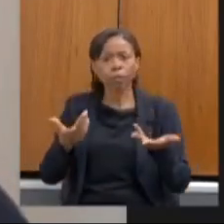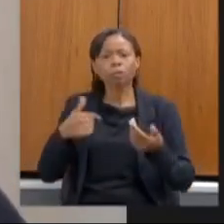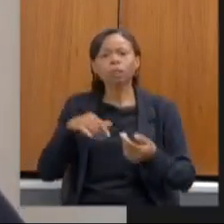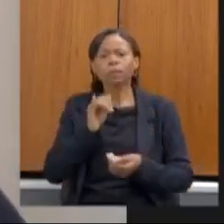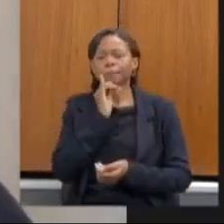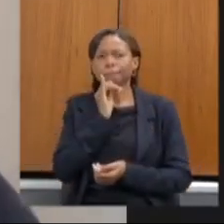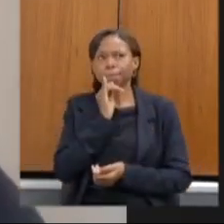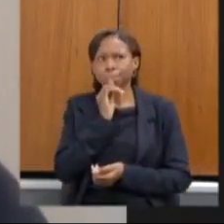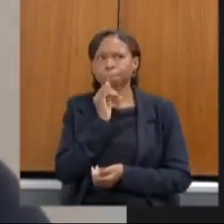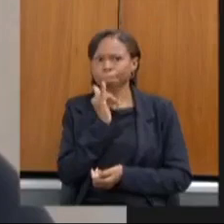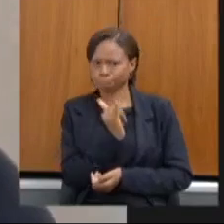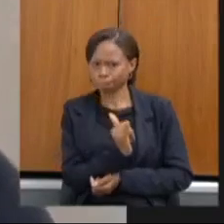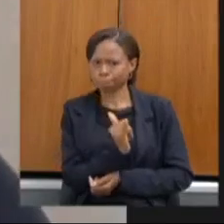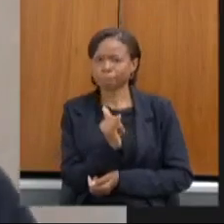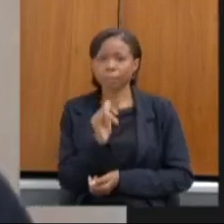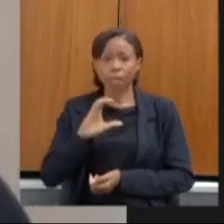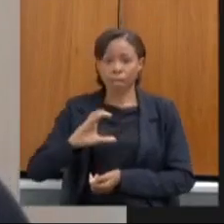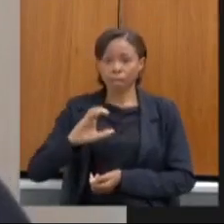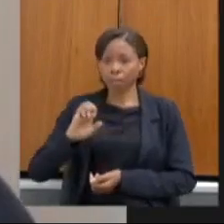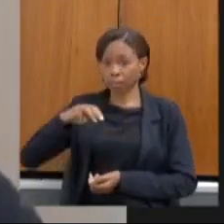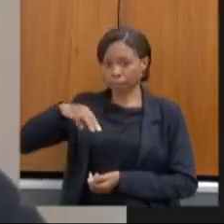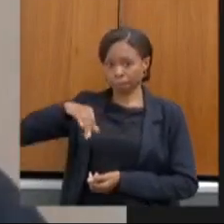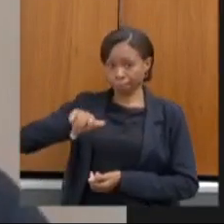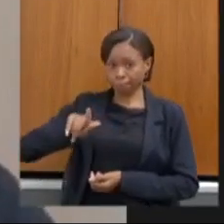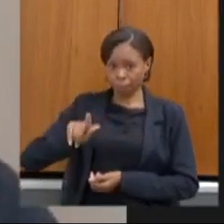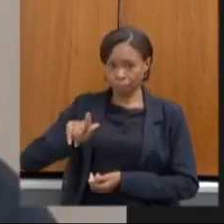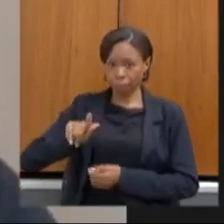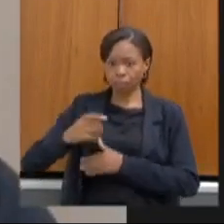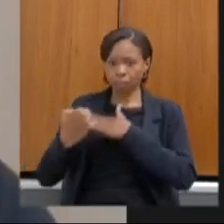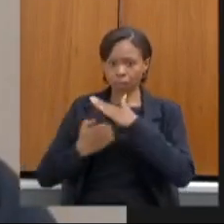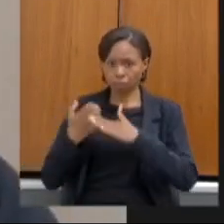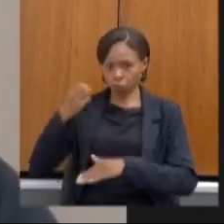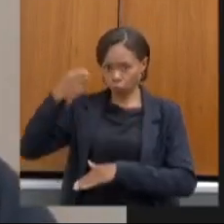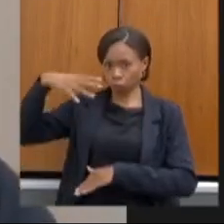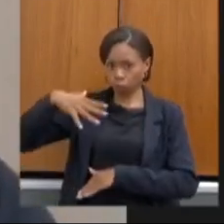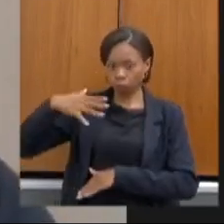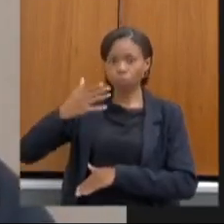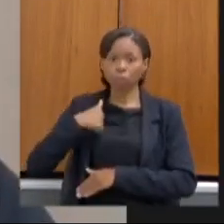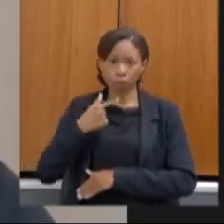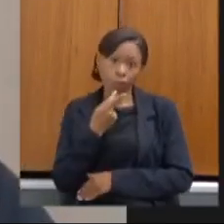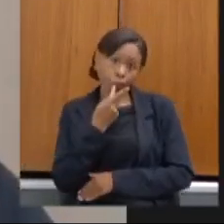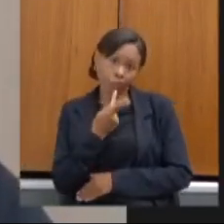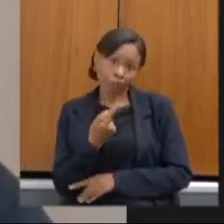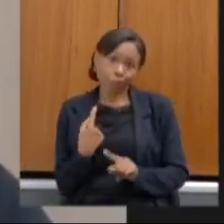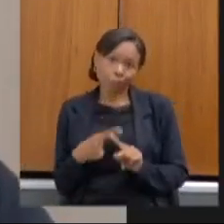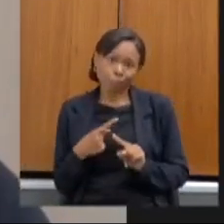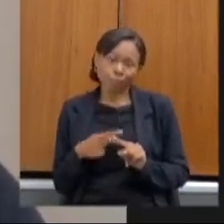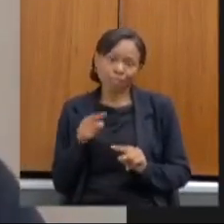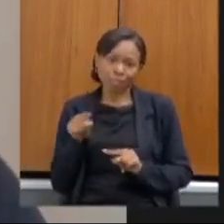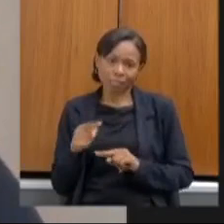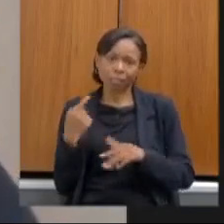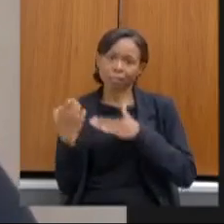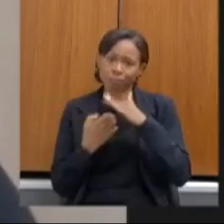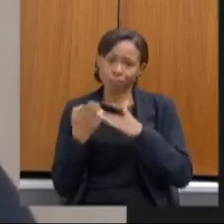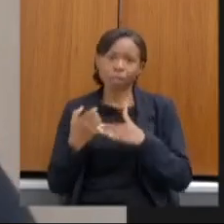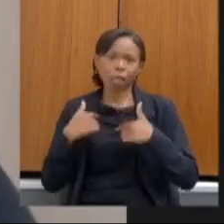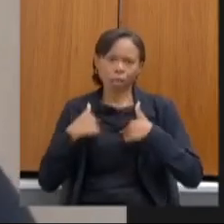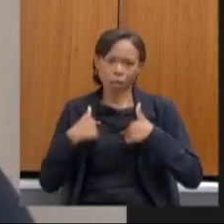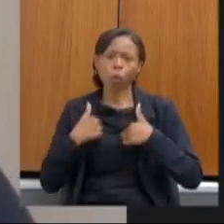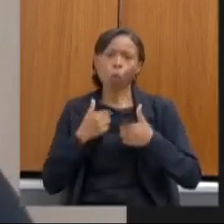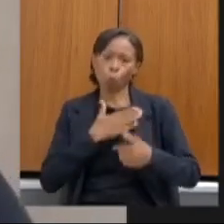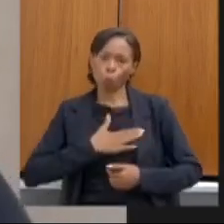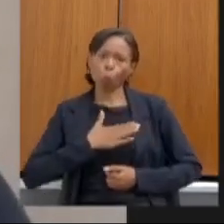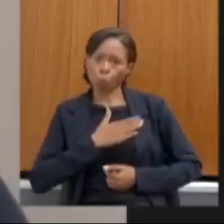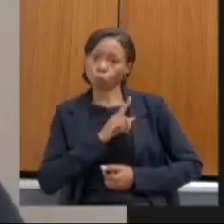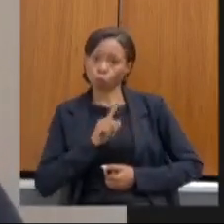exemplo Fernando a SELIC né mas já estão falando da Cemig eu eu falo que é aí mesmo com toda a preço que eu tenho